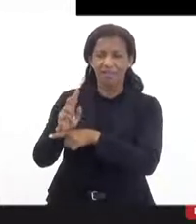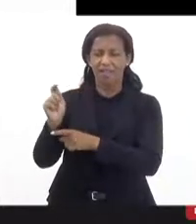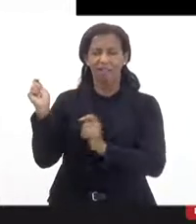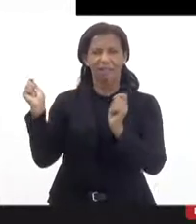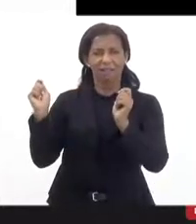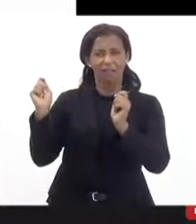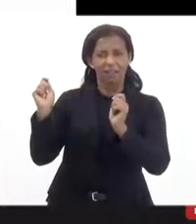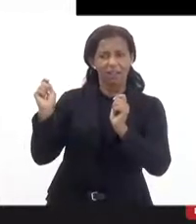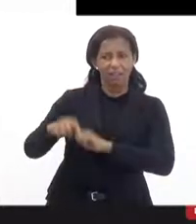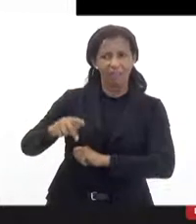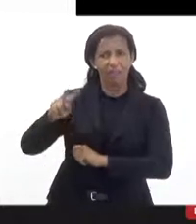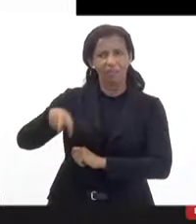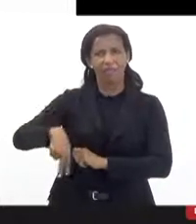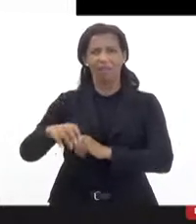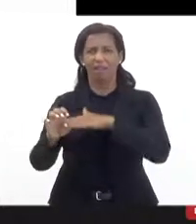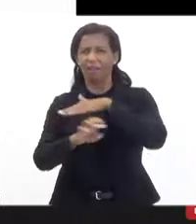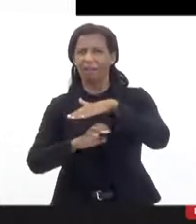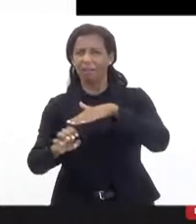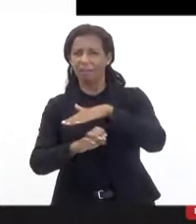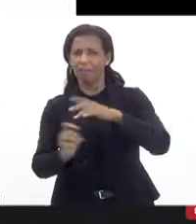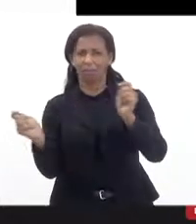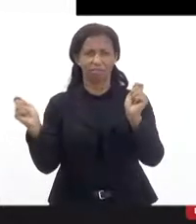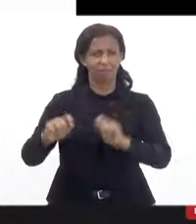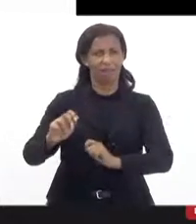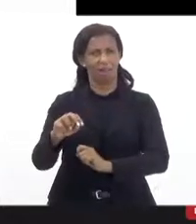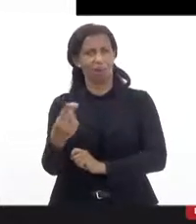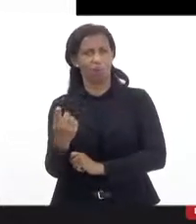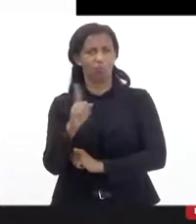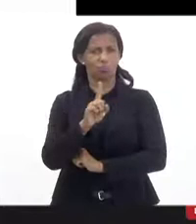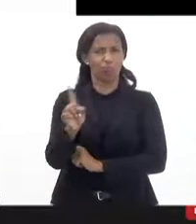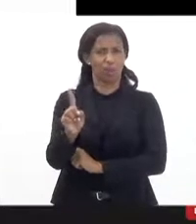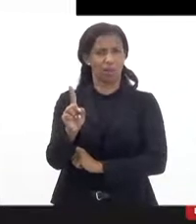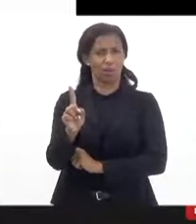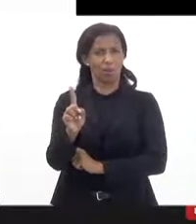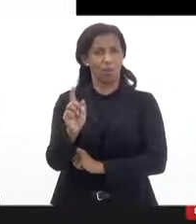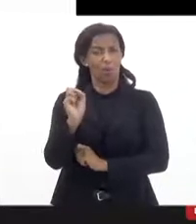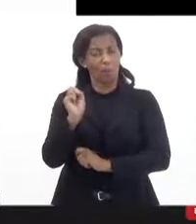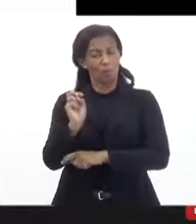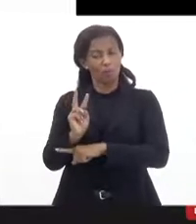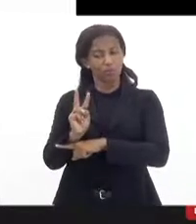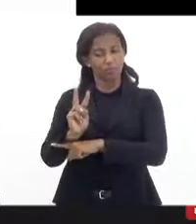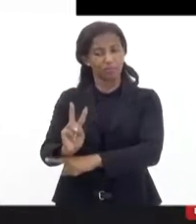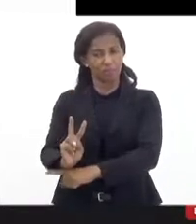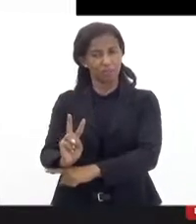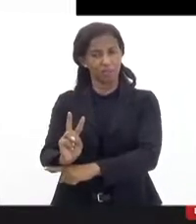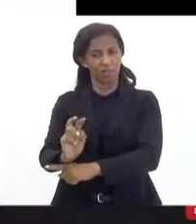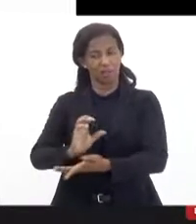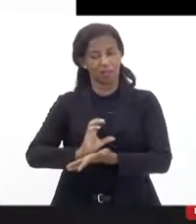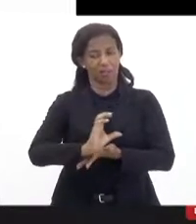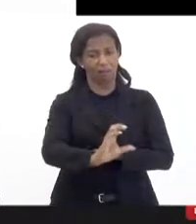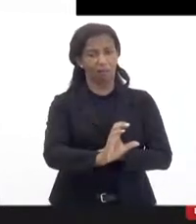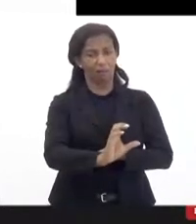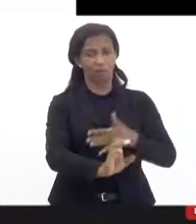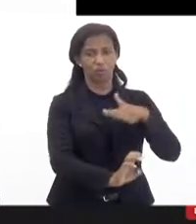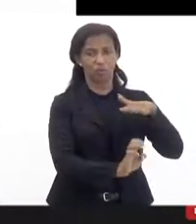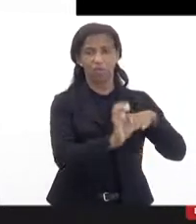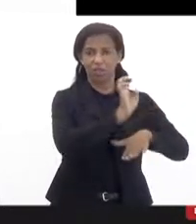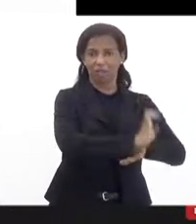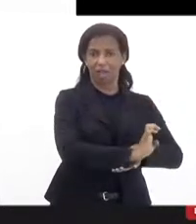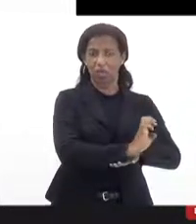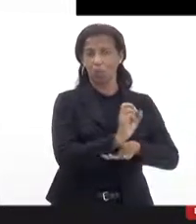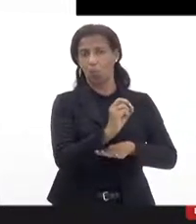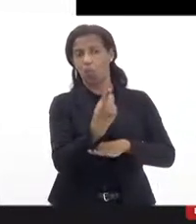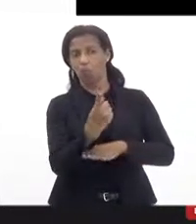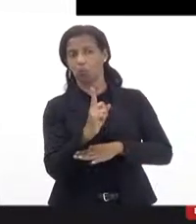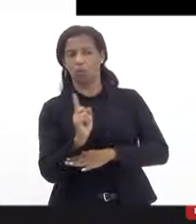relevante e ela pode até mudar a sua decisão de emprestar ou não um recurso para o Estado. Ou então ela pode mudar,